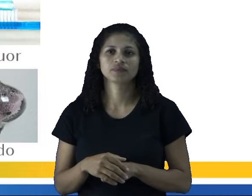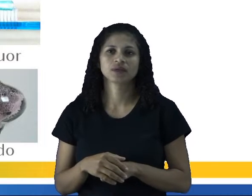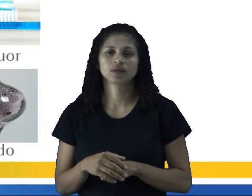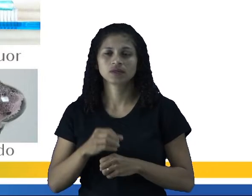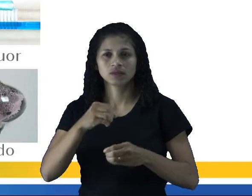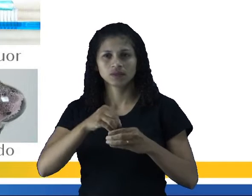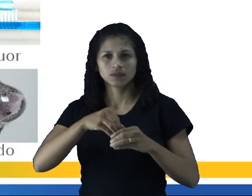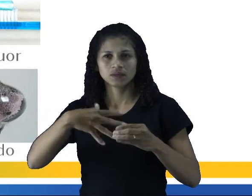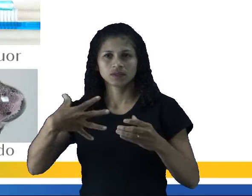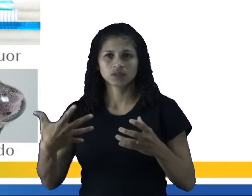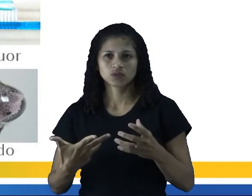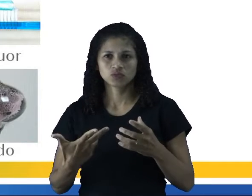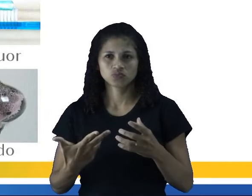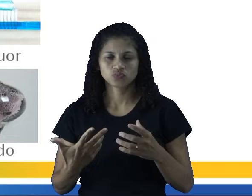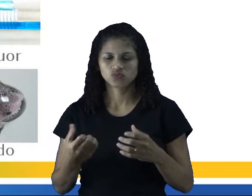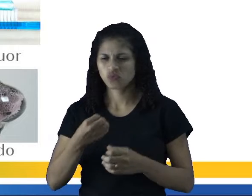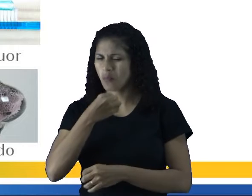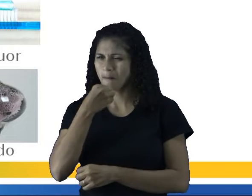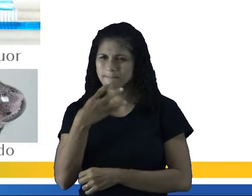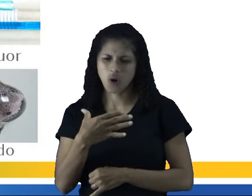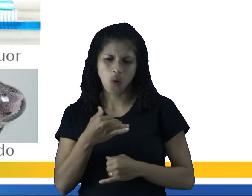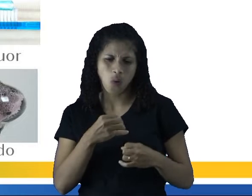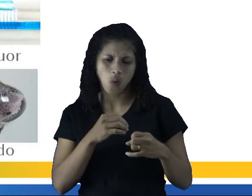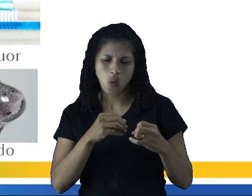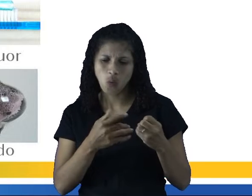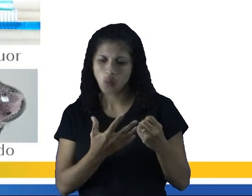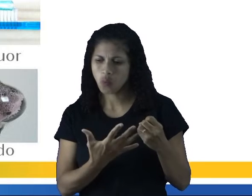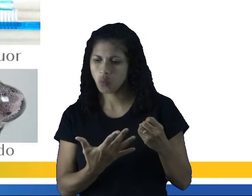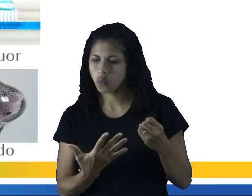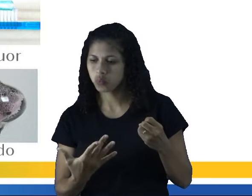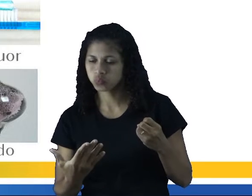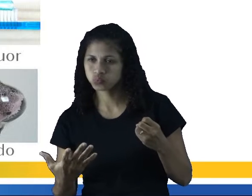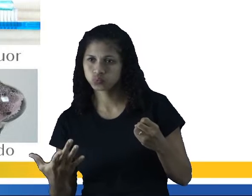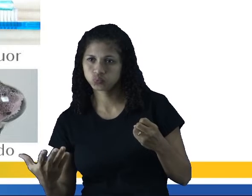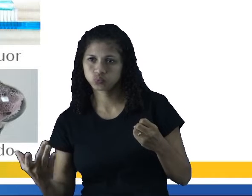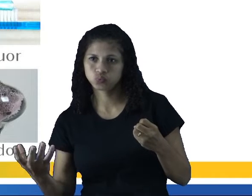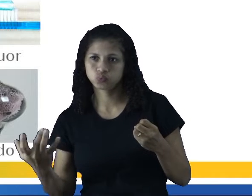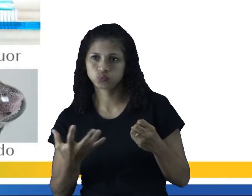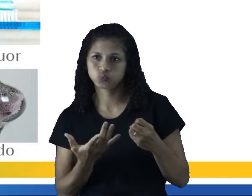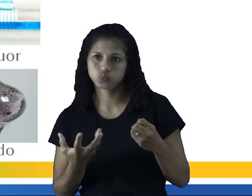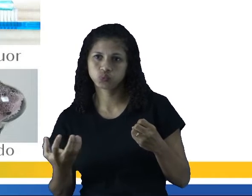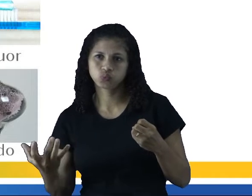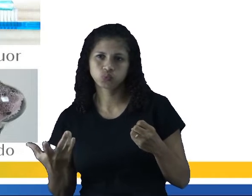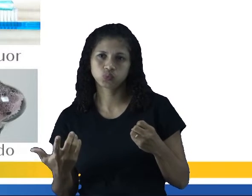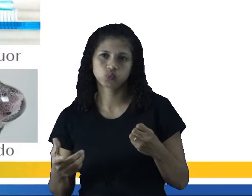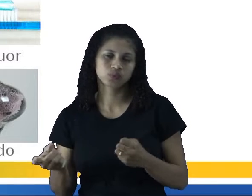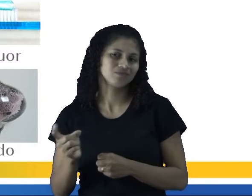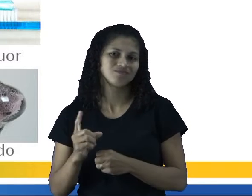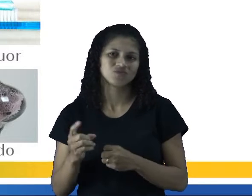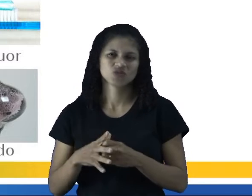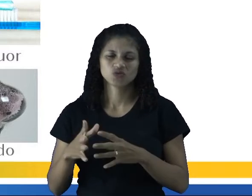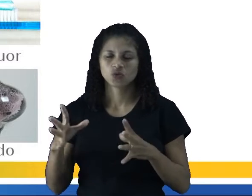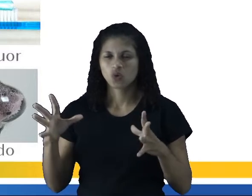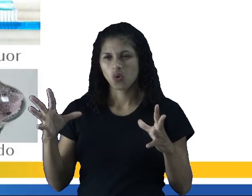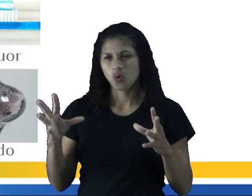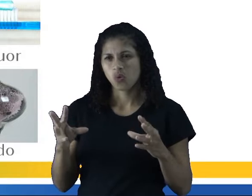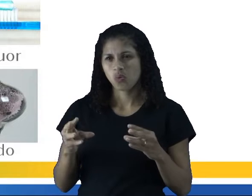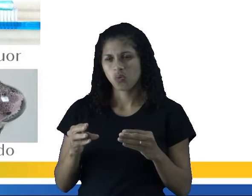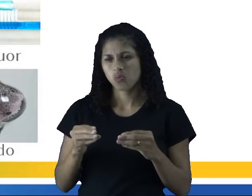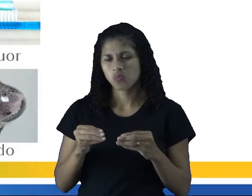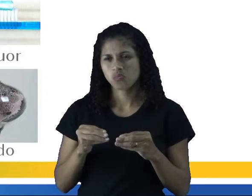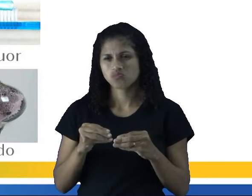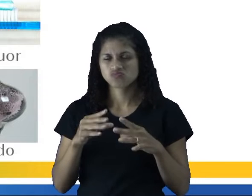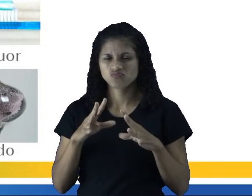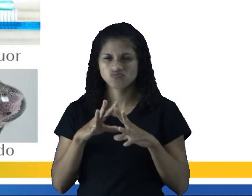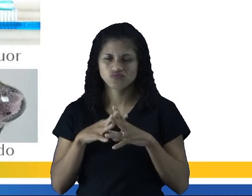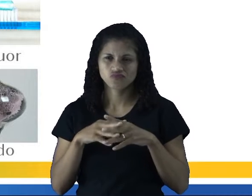suas características é que eles não são bons condutores de calor e eletricidade, né, como os metais. Eles são opacos, né, não possuem ali um